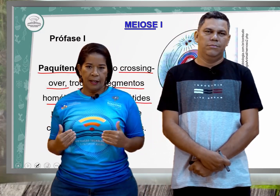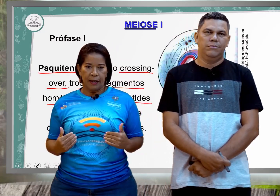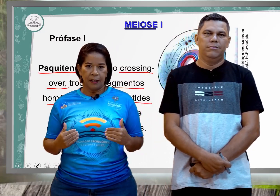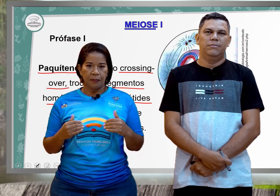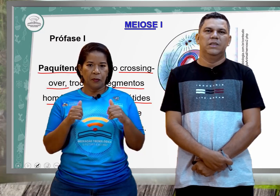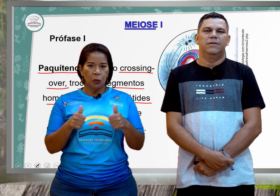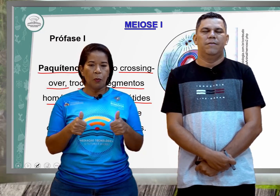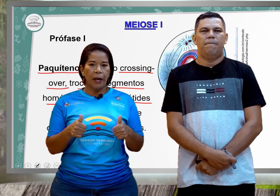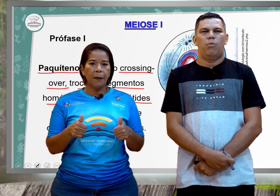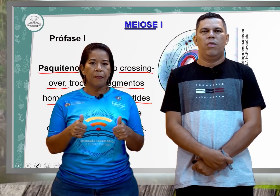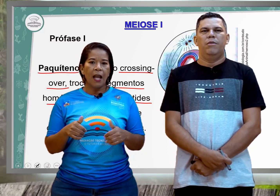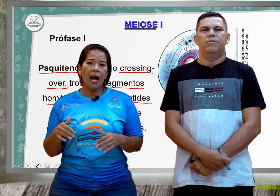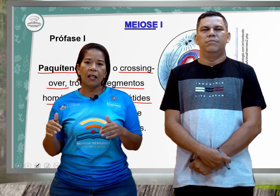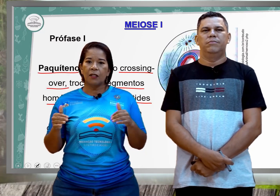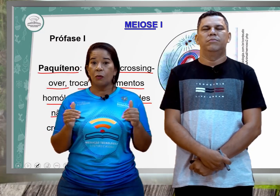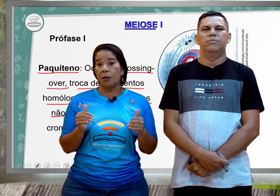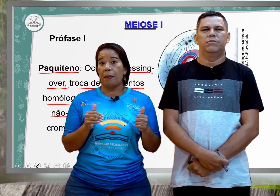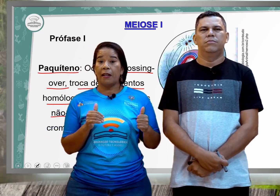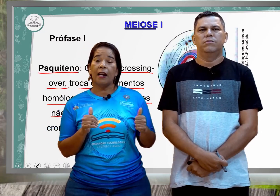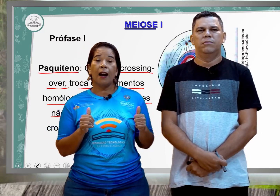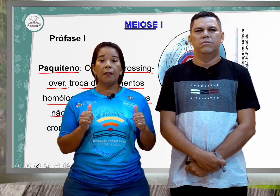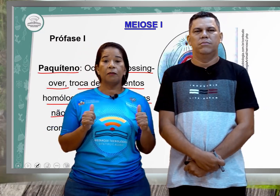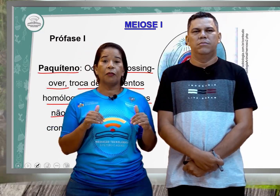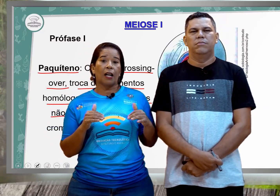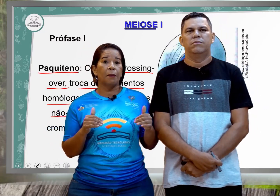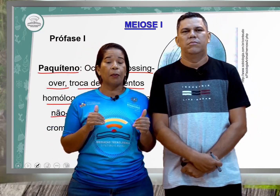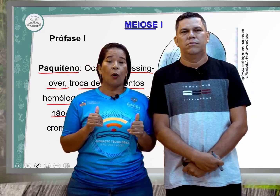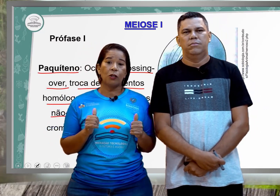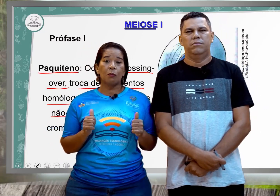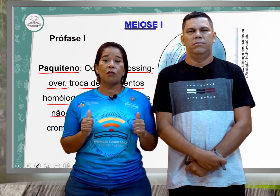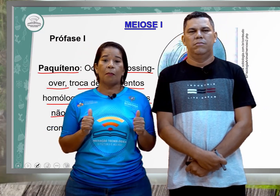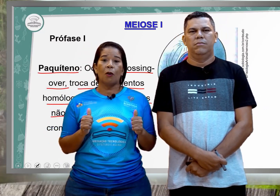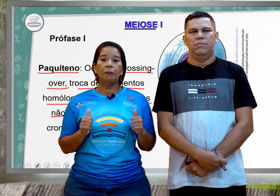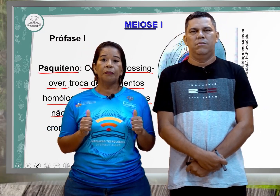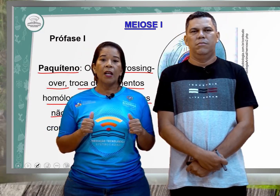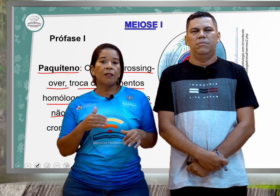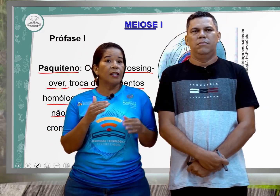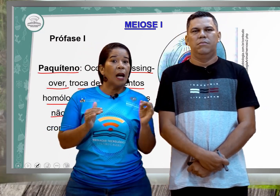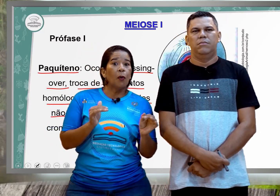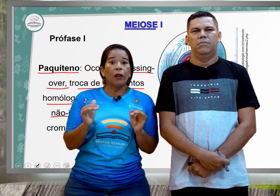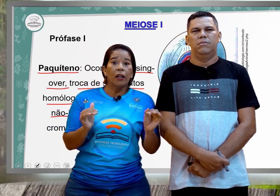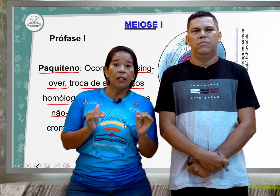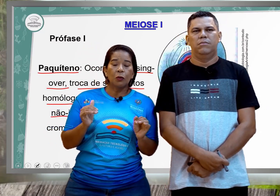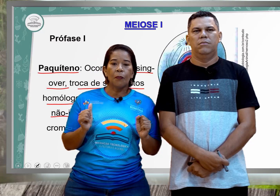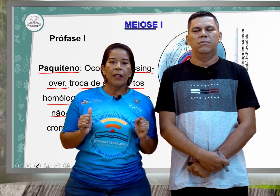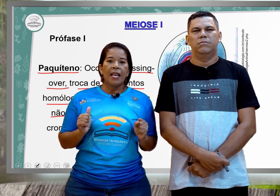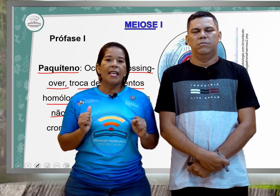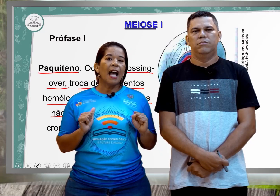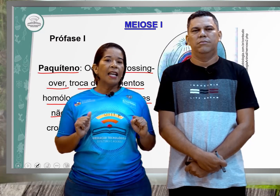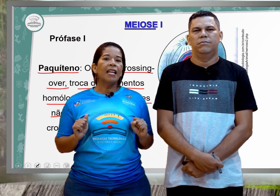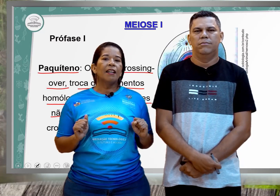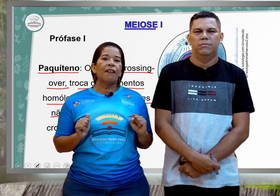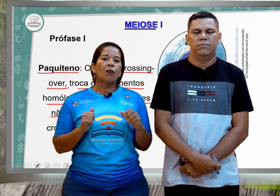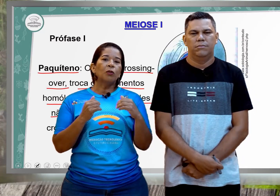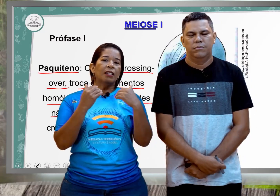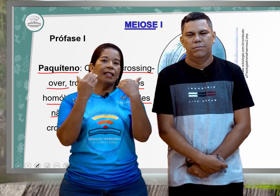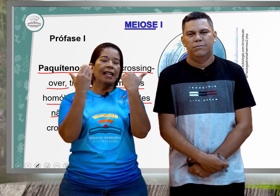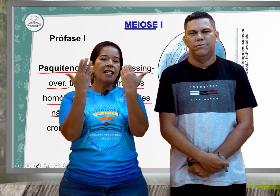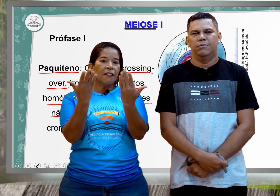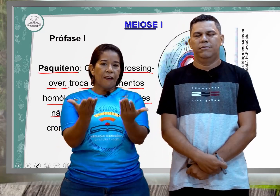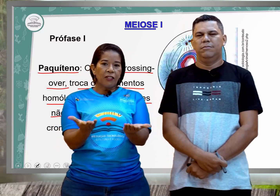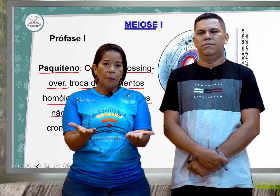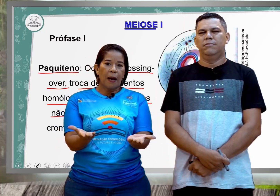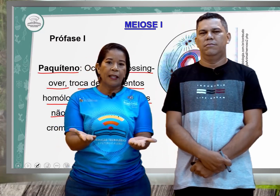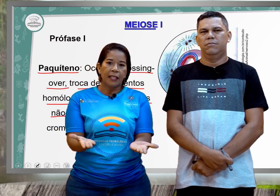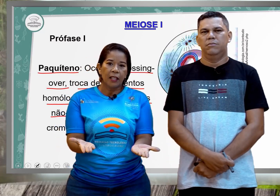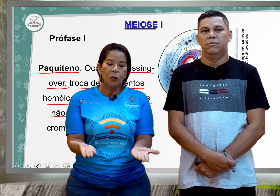origem materna. Tudo bem? Aí eles vão se parear, vão ficar ali próximos, tá bom? Se namorando. E aí vai acontecer